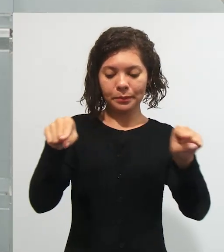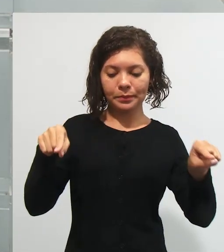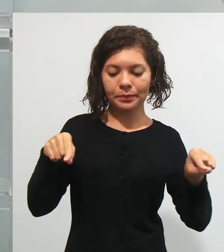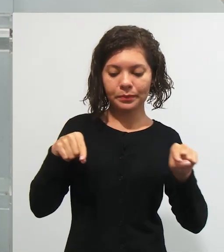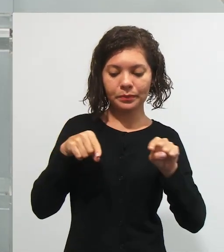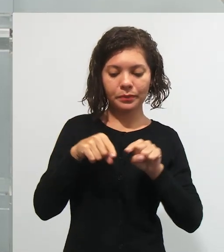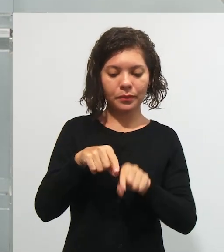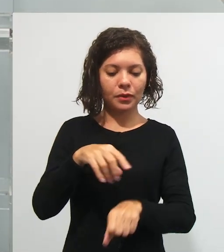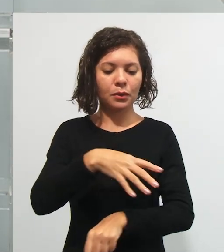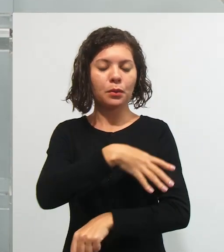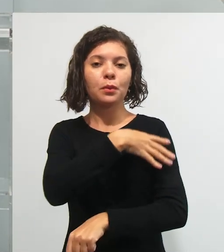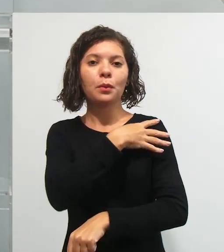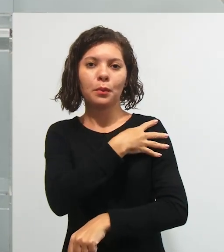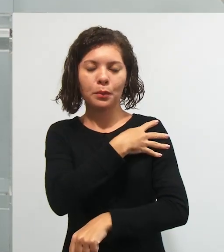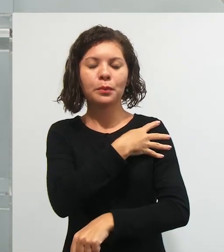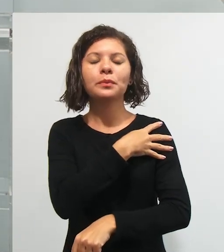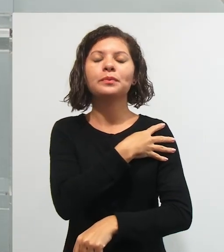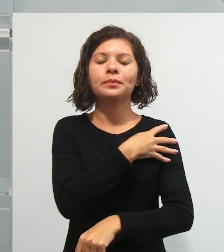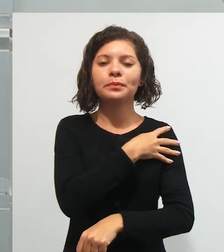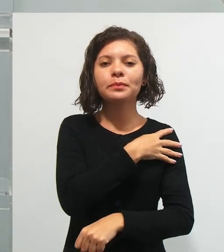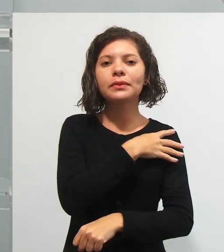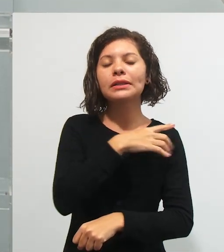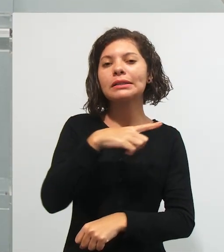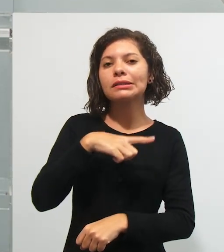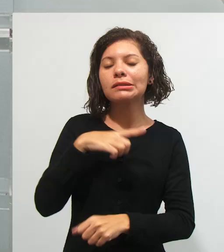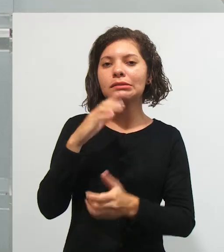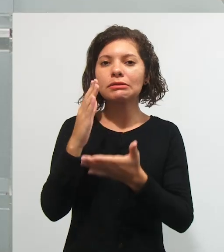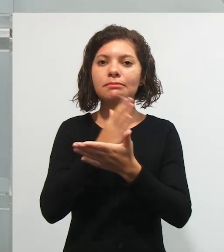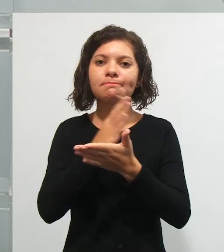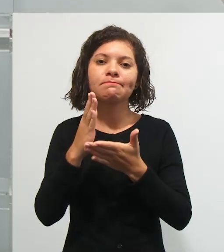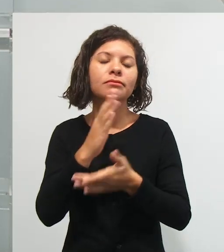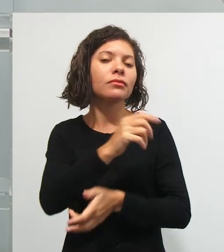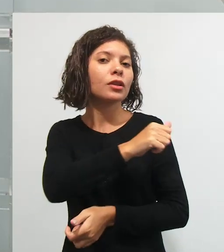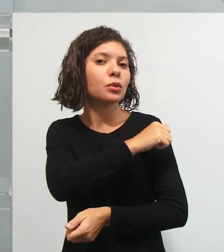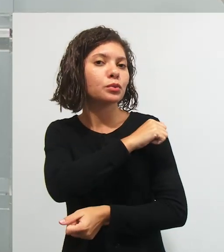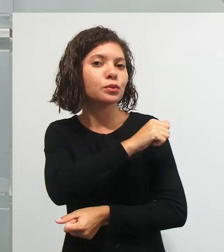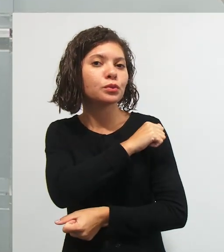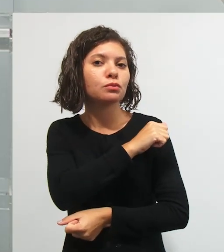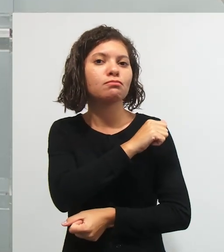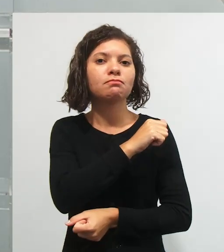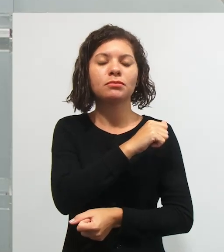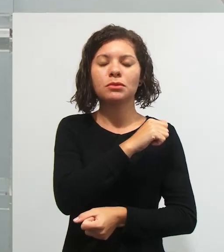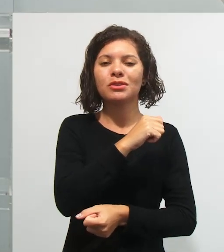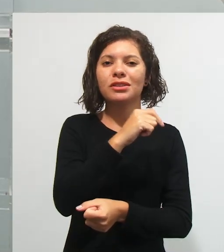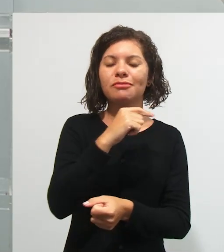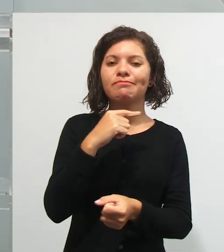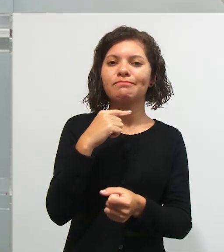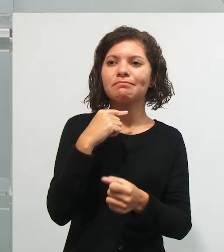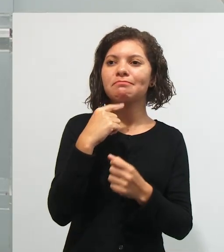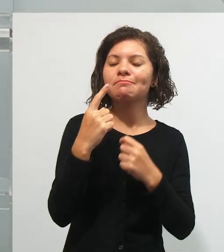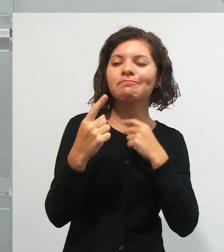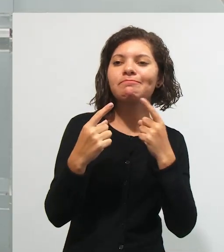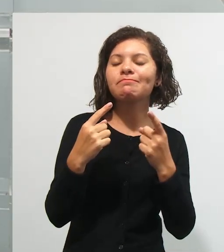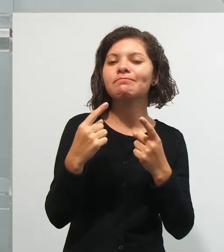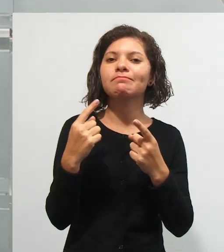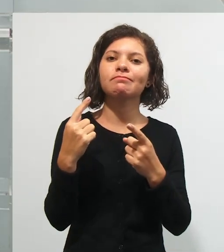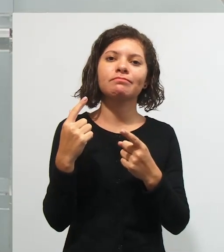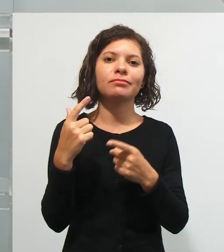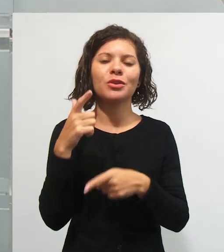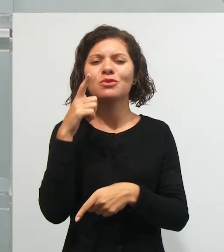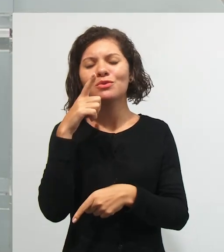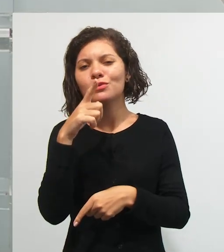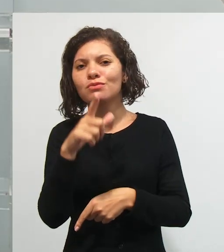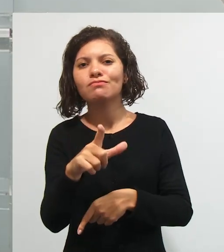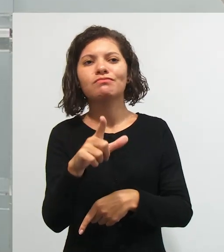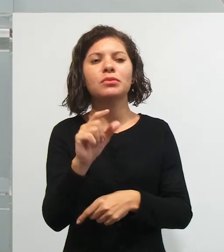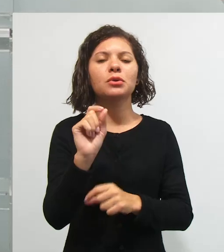e nesse 4º ano eu tenho alguns alunos que eles não conseguem ali, eles ainda não conseguem ler e